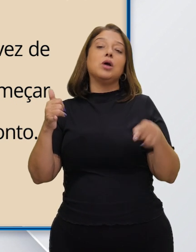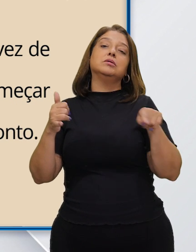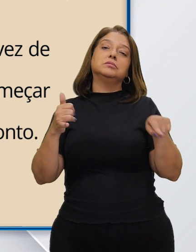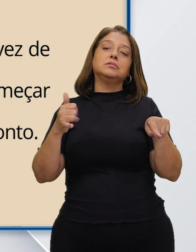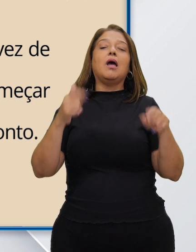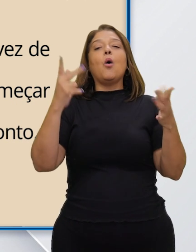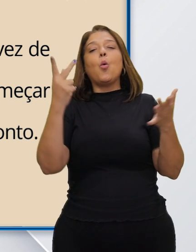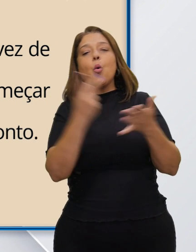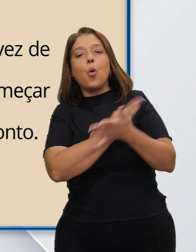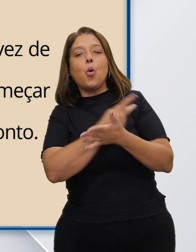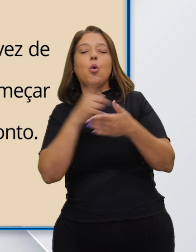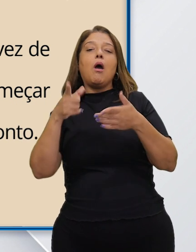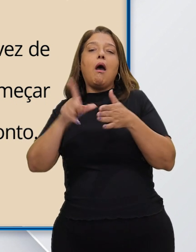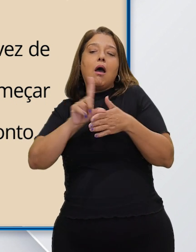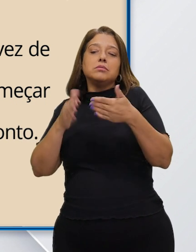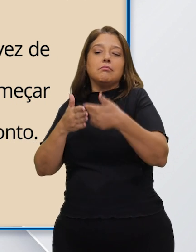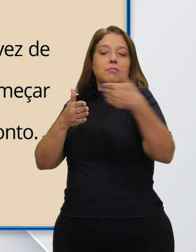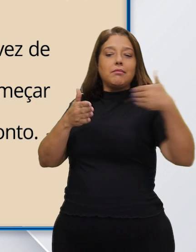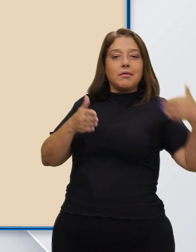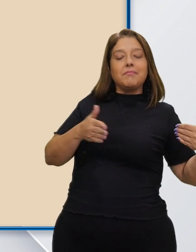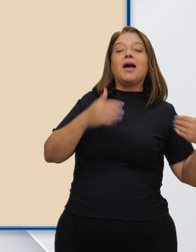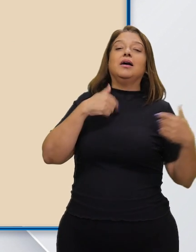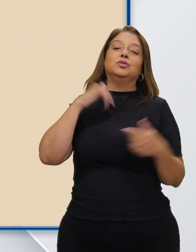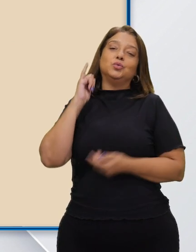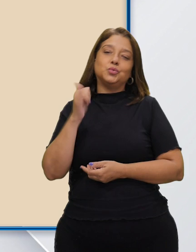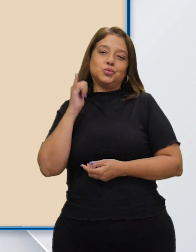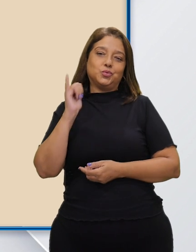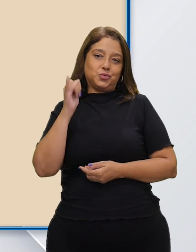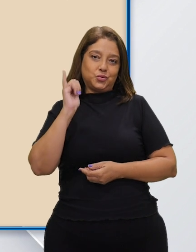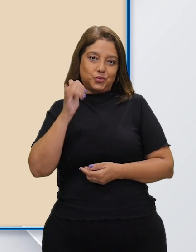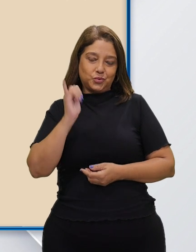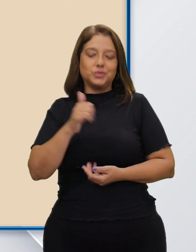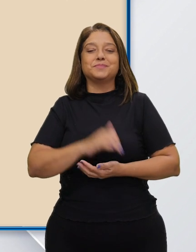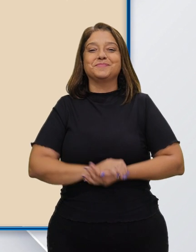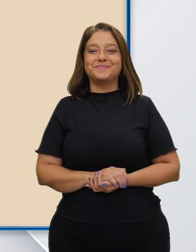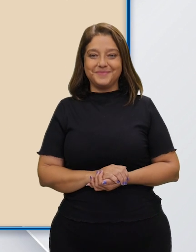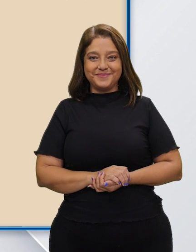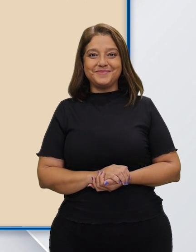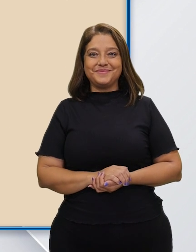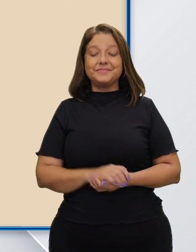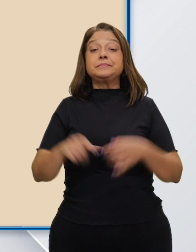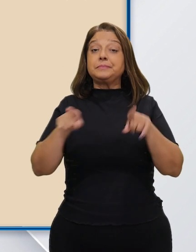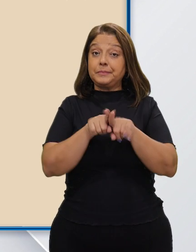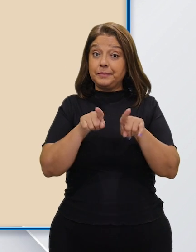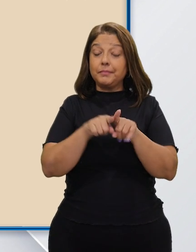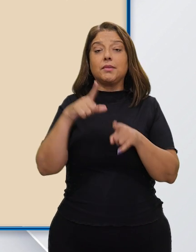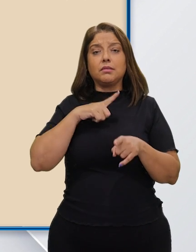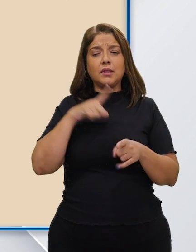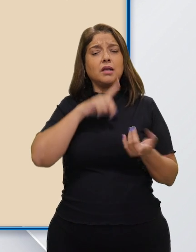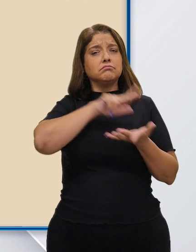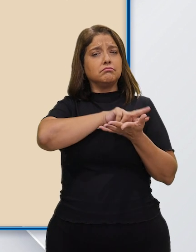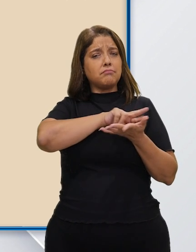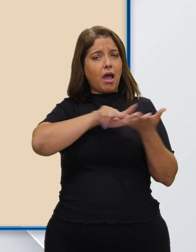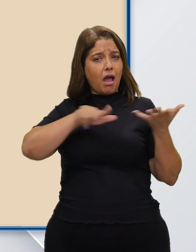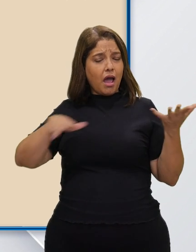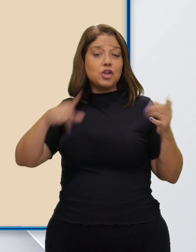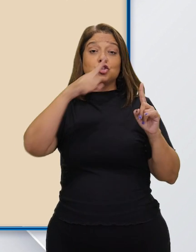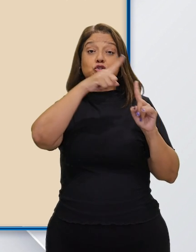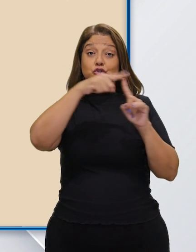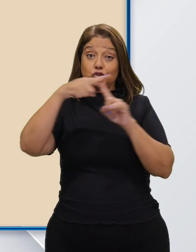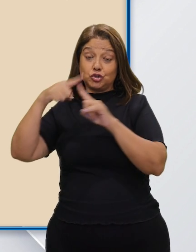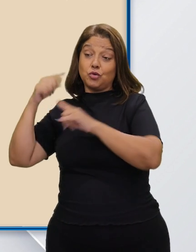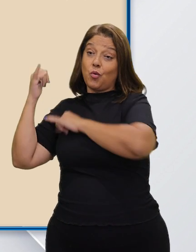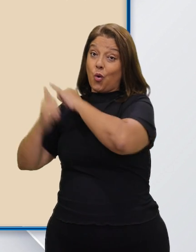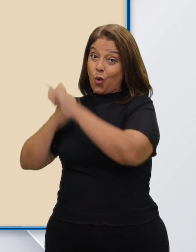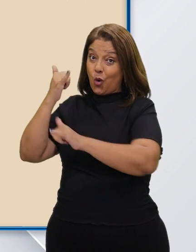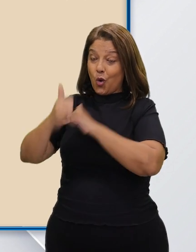longo do conto. Há também, pessoal, vários tipos de contos. Nós temos